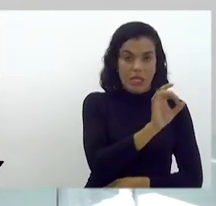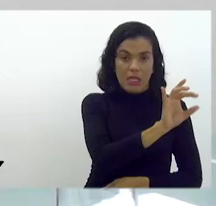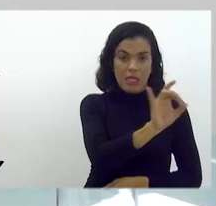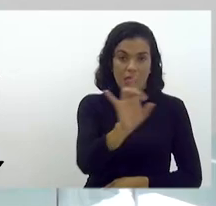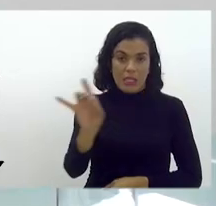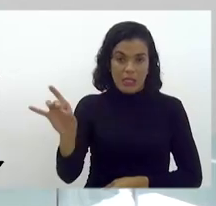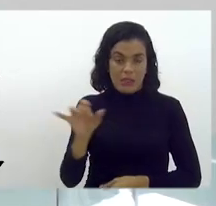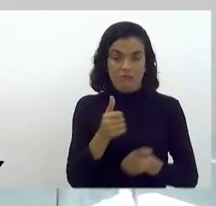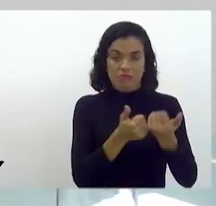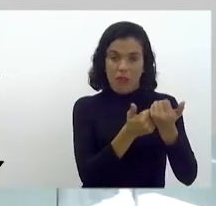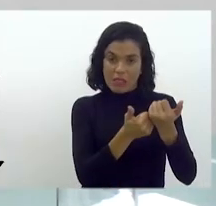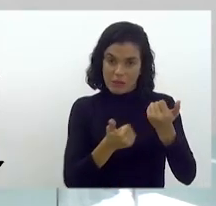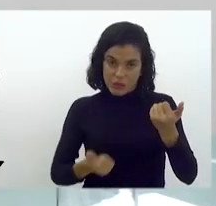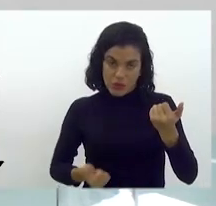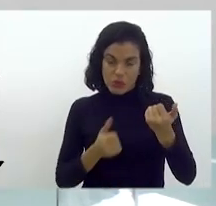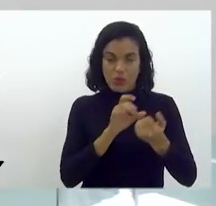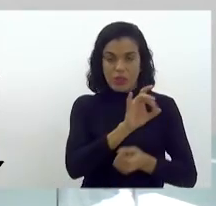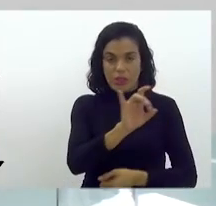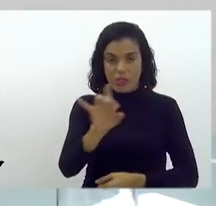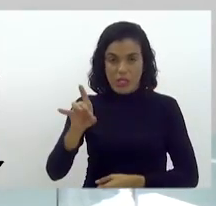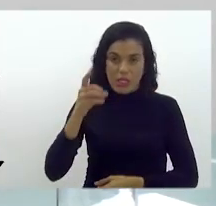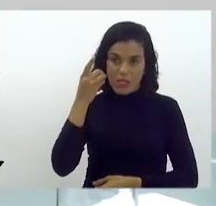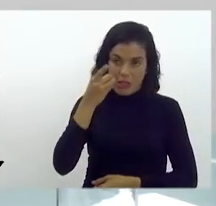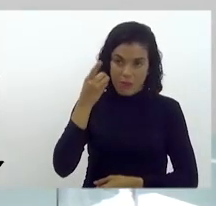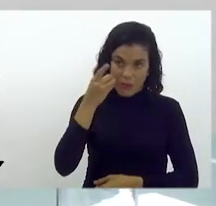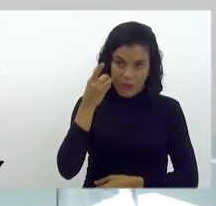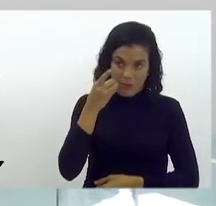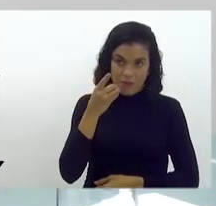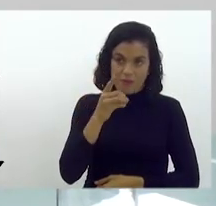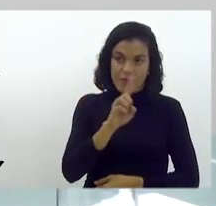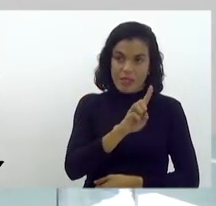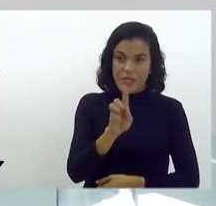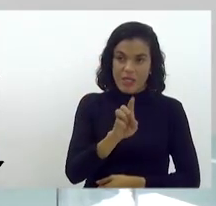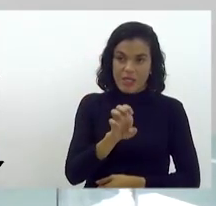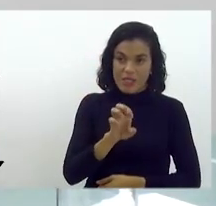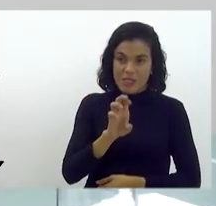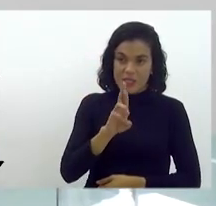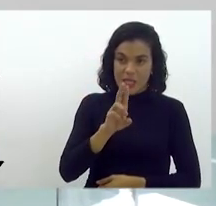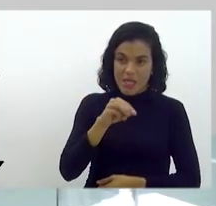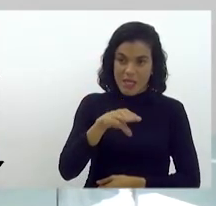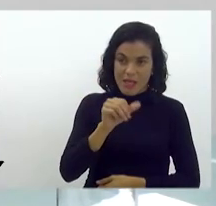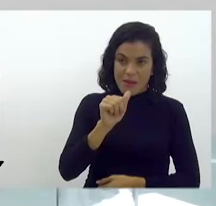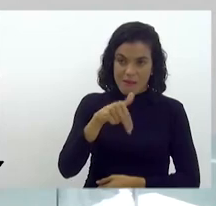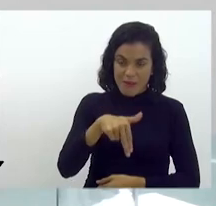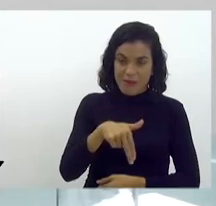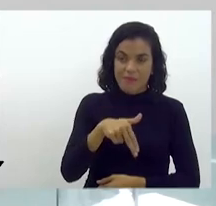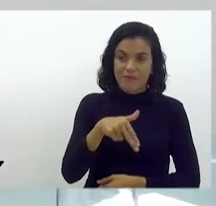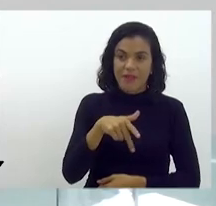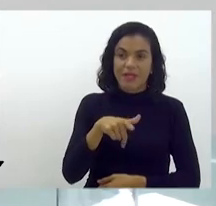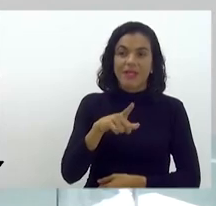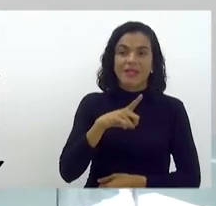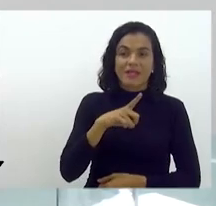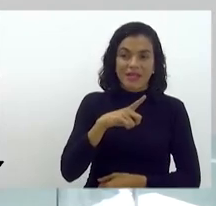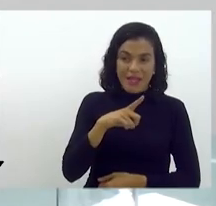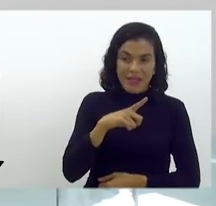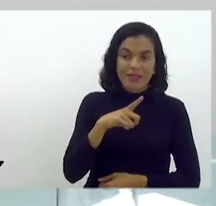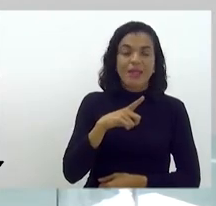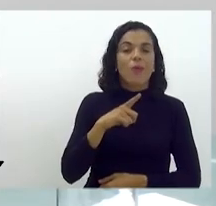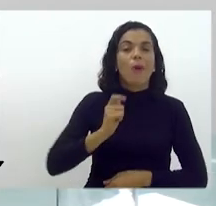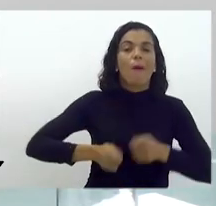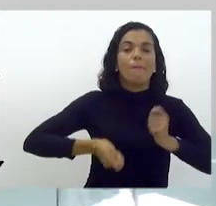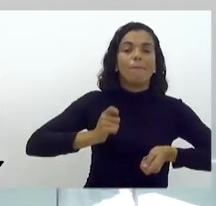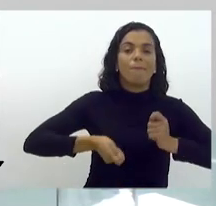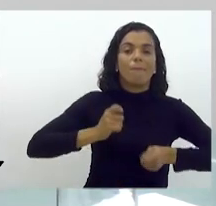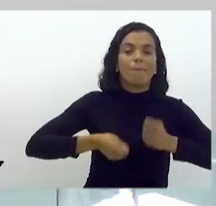E aí o nosso Dr zéterma que tá lá no nosso legislativo que é conhecido de todo mundo quem entra outras coisas tinha uma banda